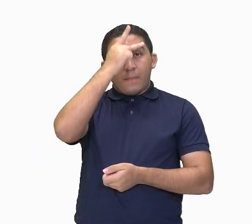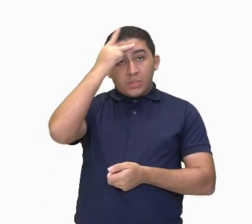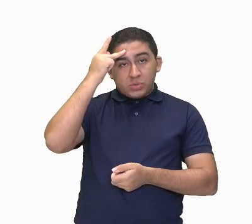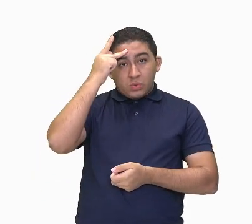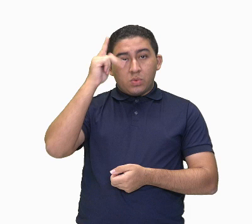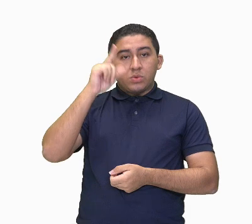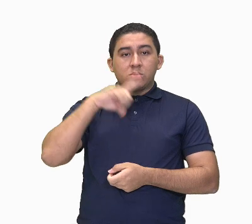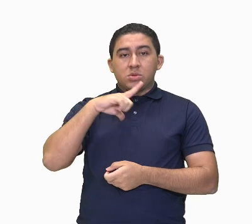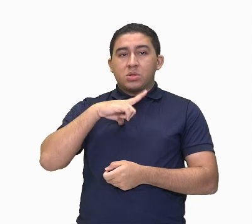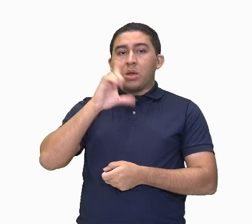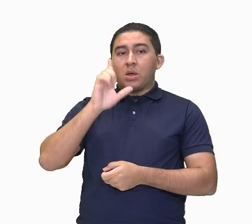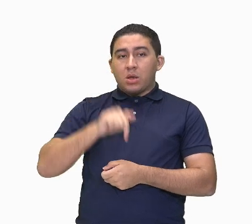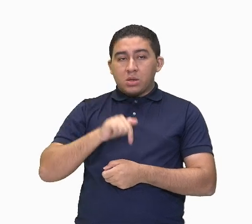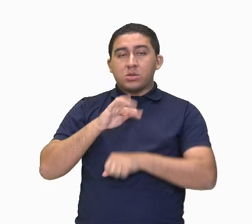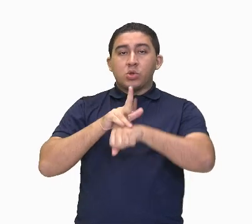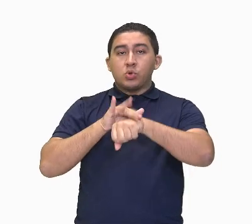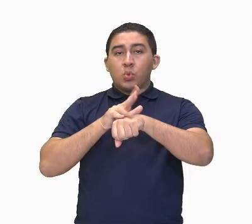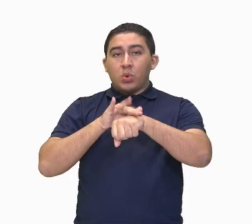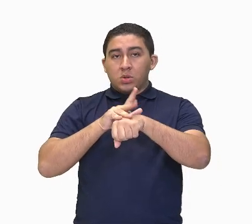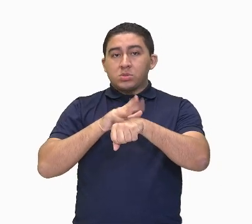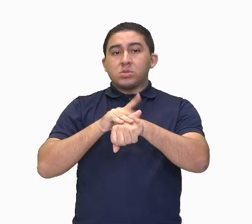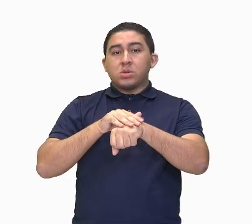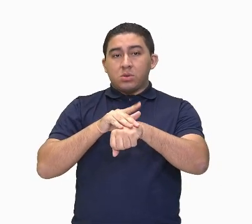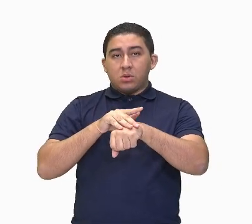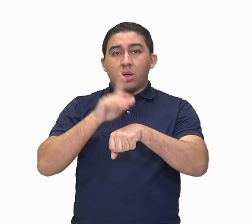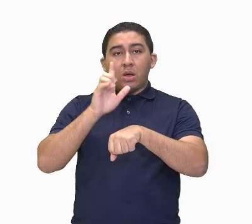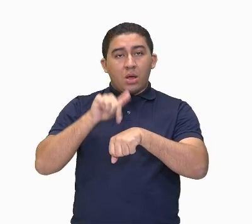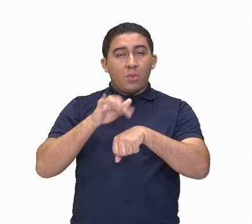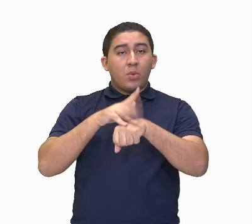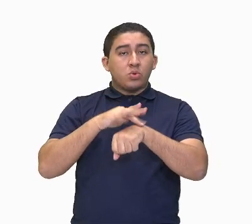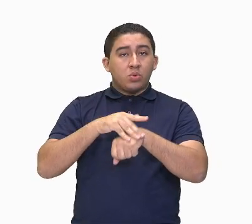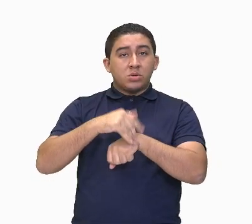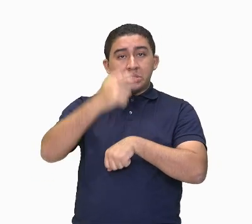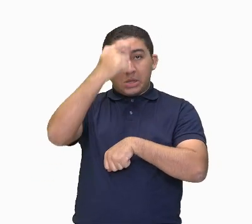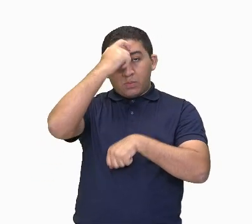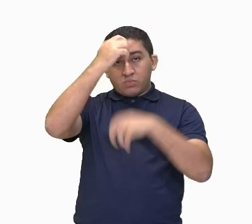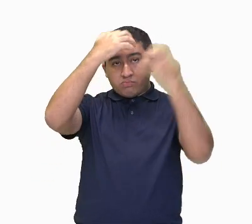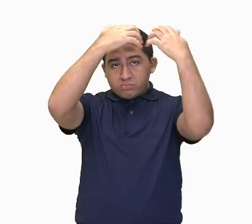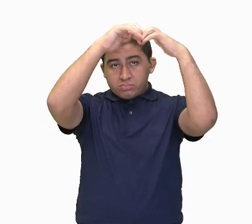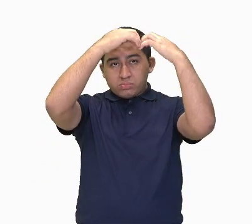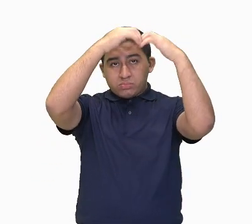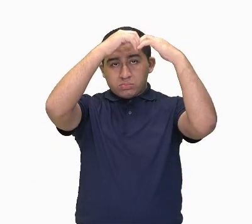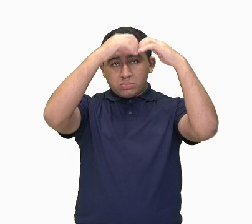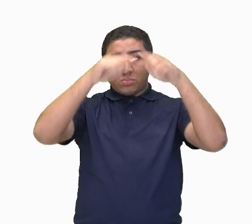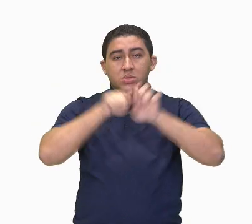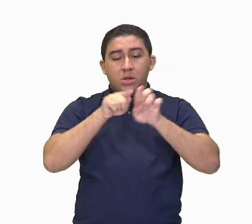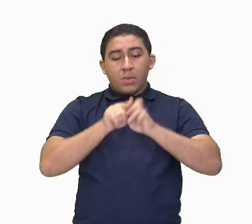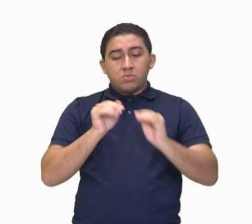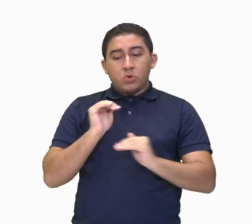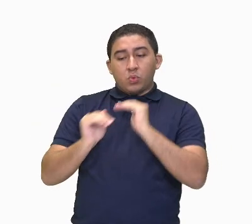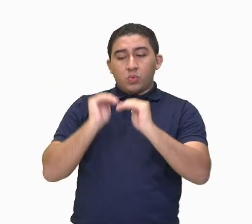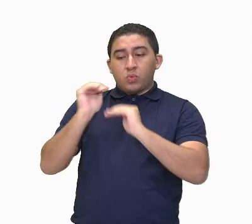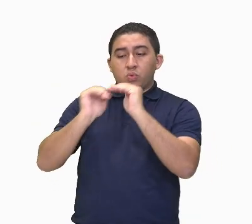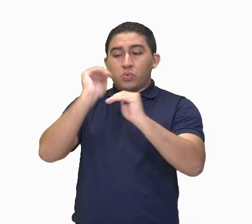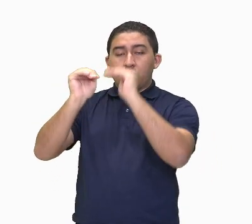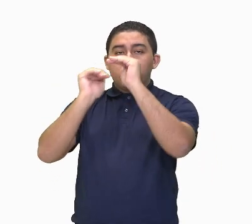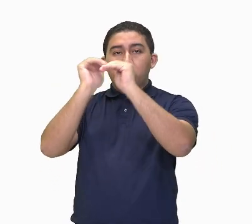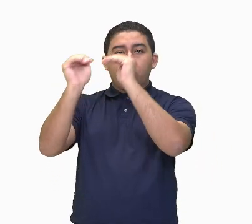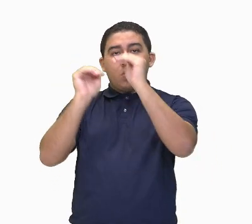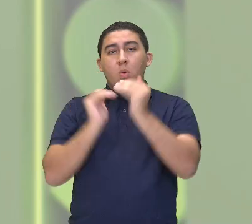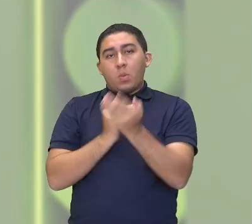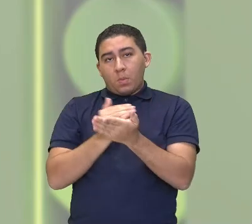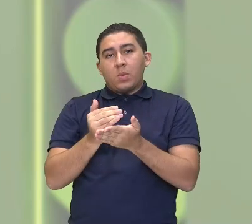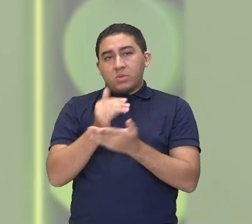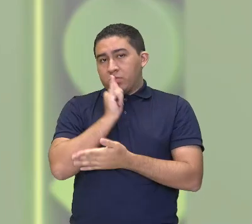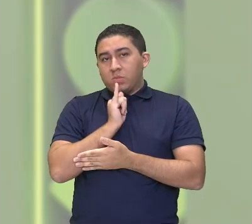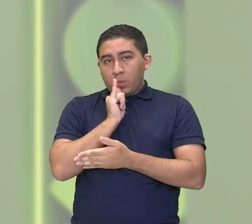desse transtorno, né, que é acometida aí dessa doença, que é um transtorno neurodegenerativo progressivo, né, ele vai avançando ali ao longo dos anos, por